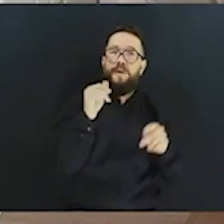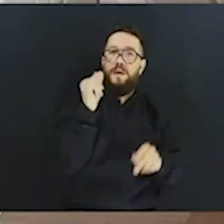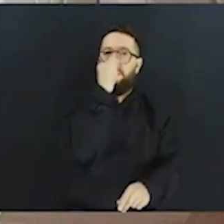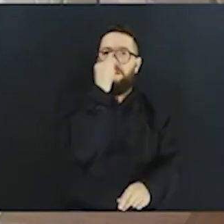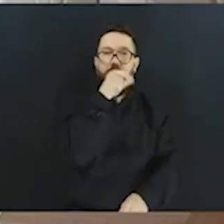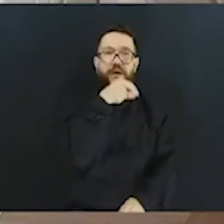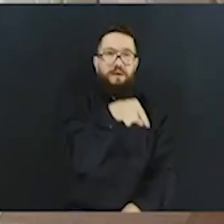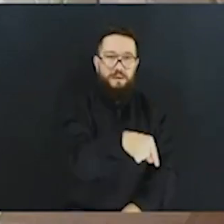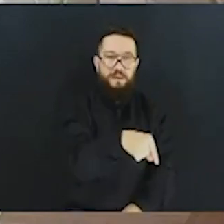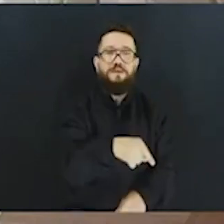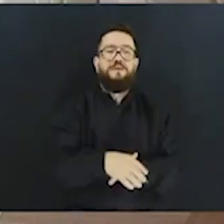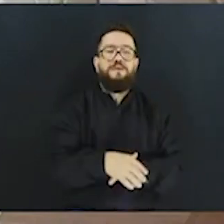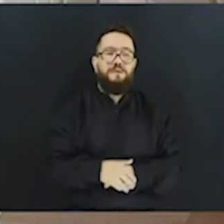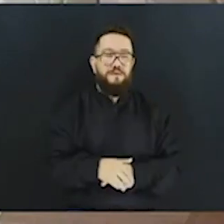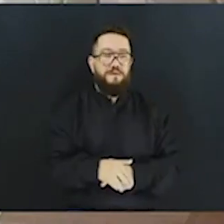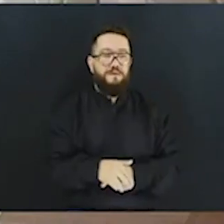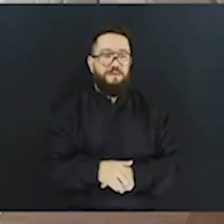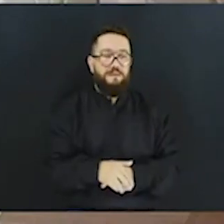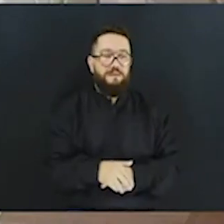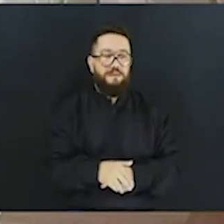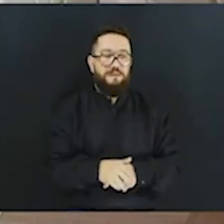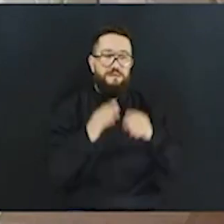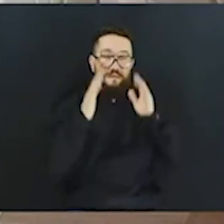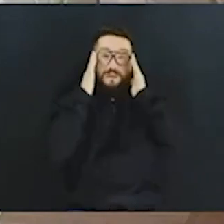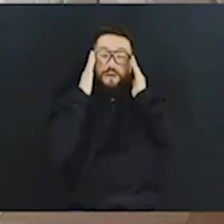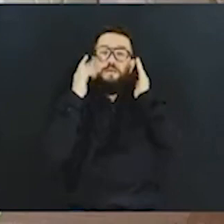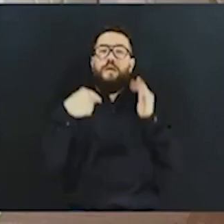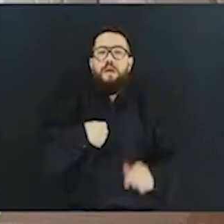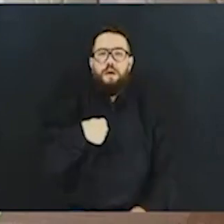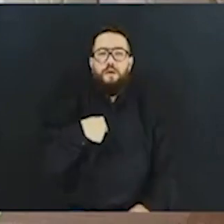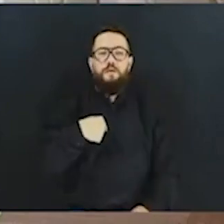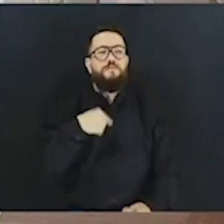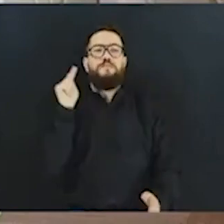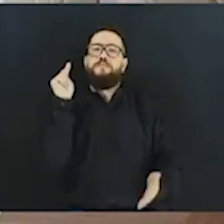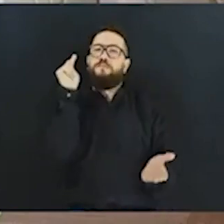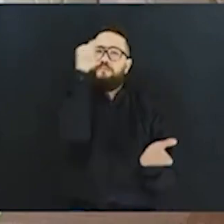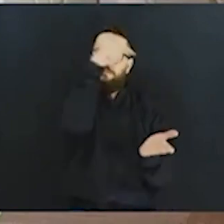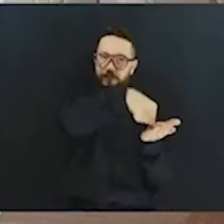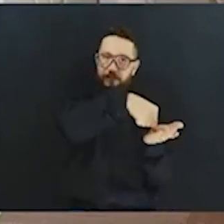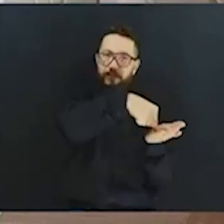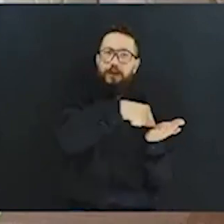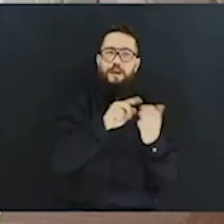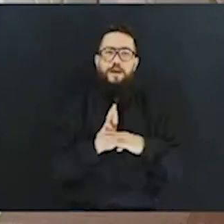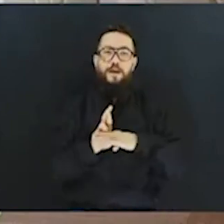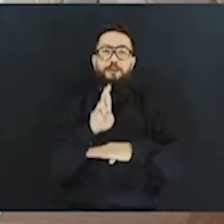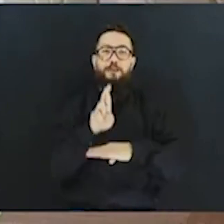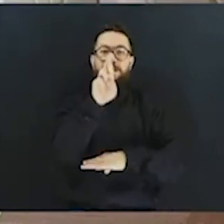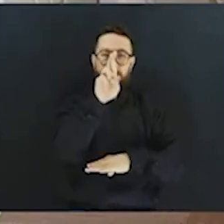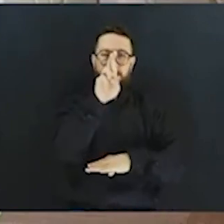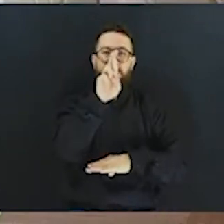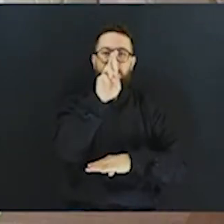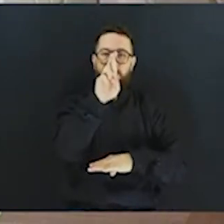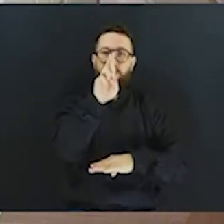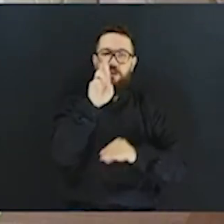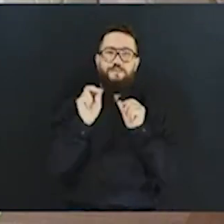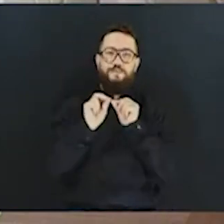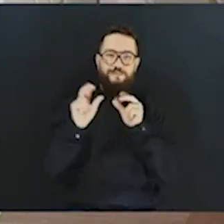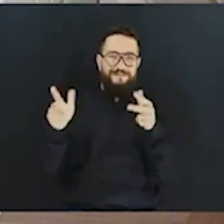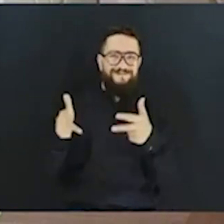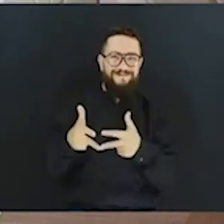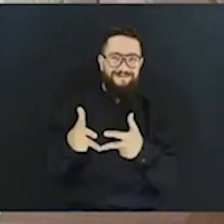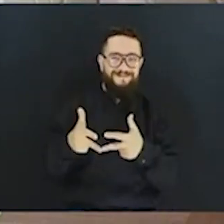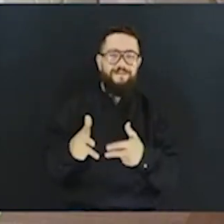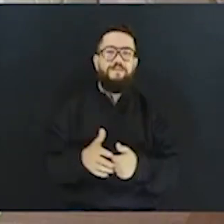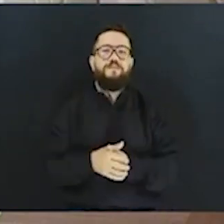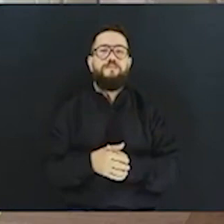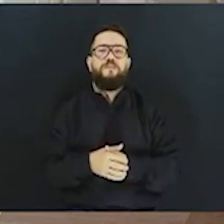apoiou o evento e eu estive lá representando a Câmara a pedido do presidente, vereador Marcelo Facchinello. O hip-hop é uma cultura que merece